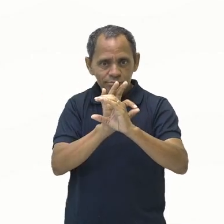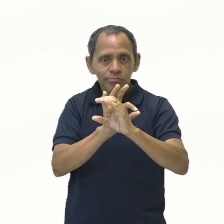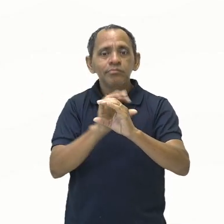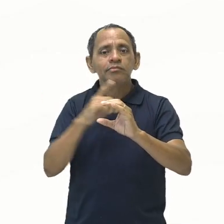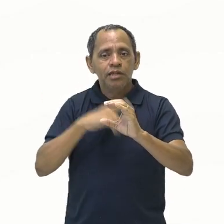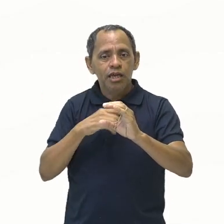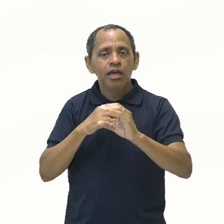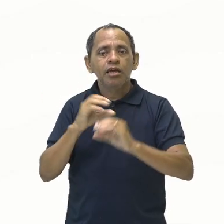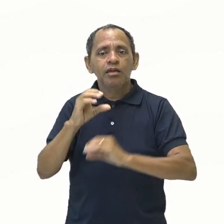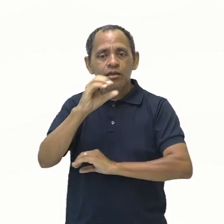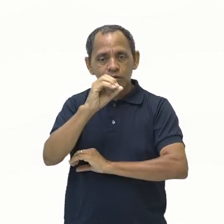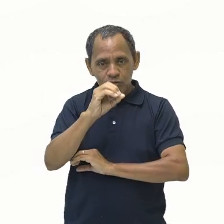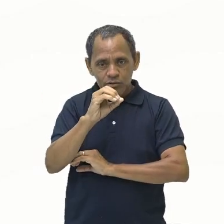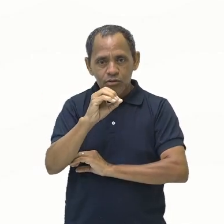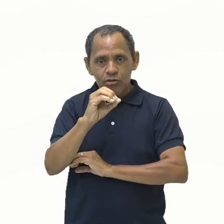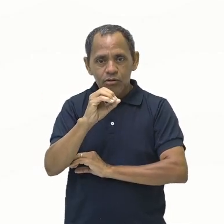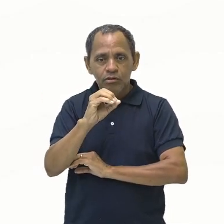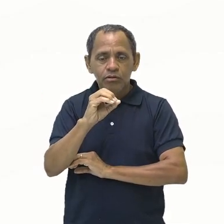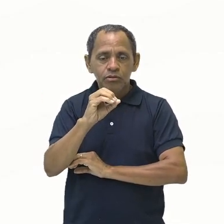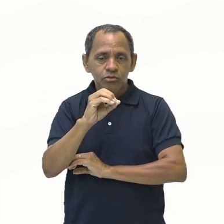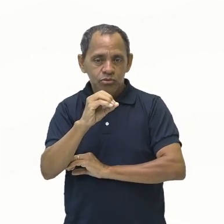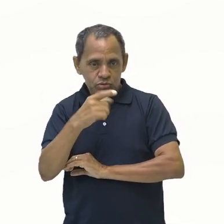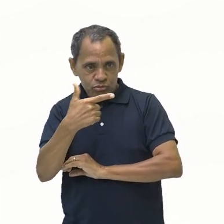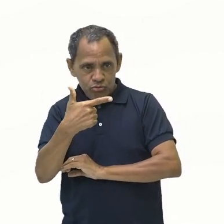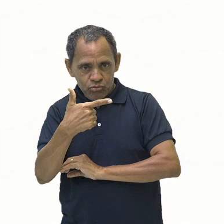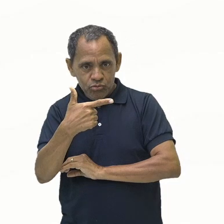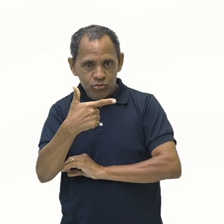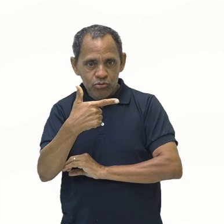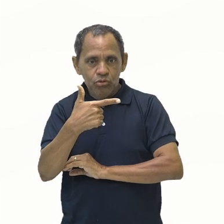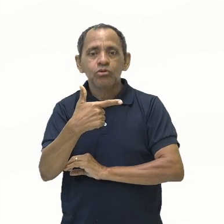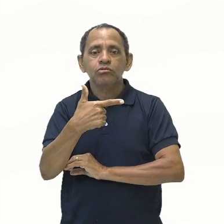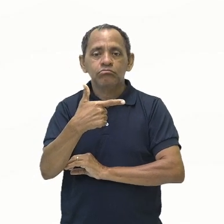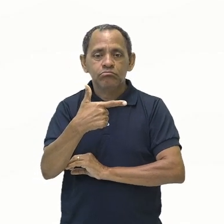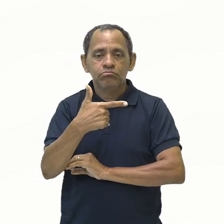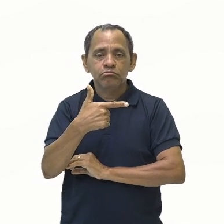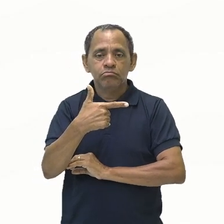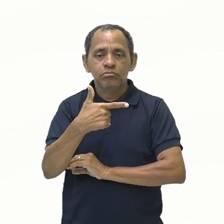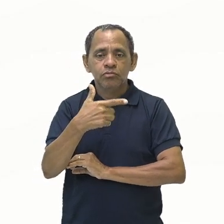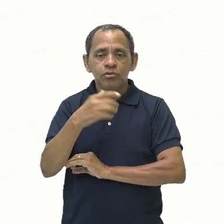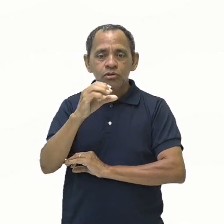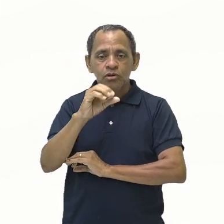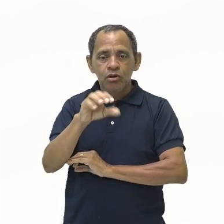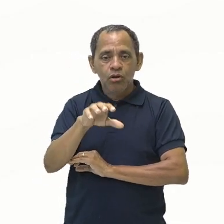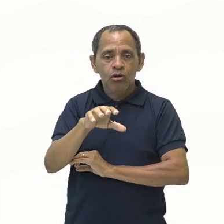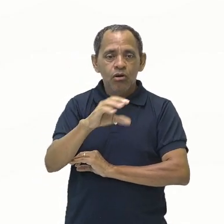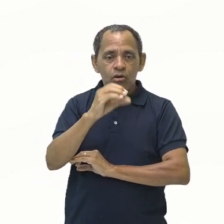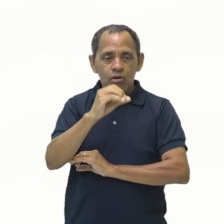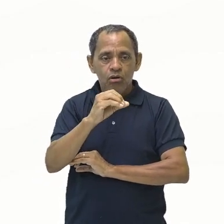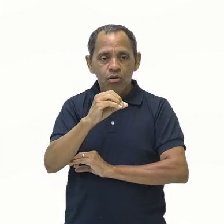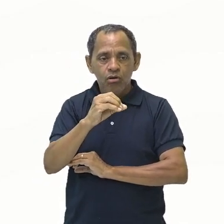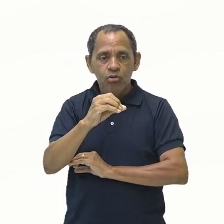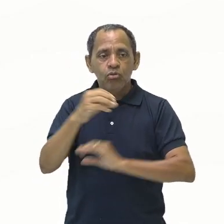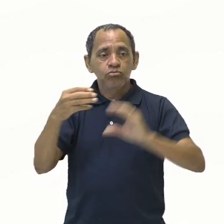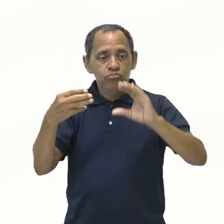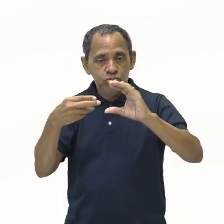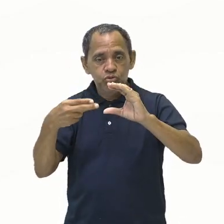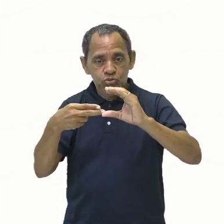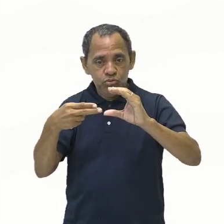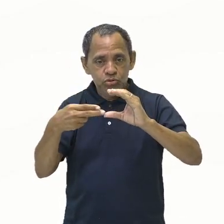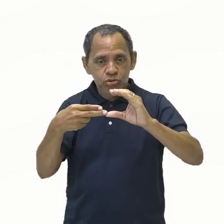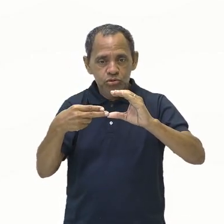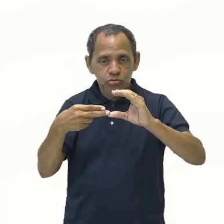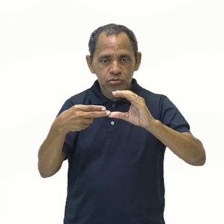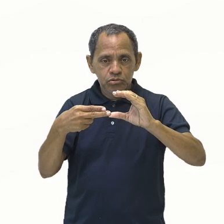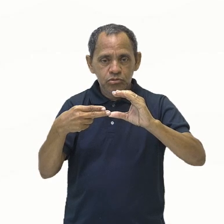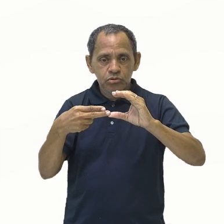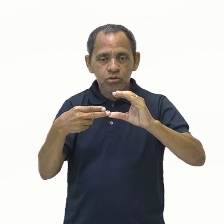Exatamente, o hidrogênio faz uma ligação. O oxigênio faz 2. Então aqui, quando a